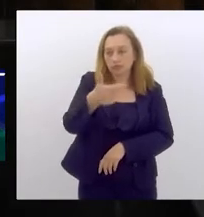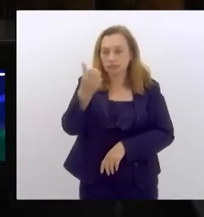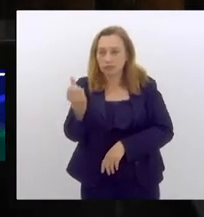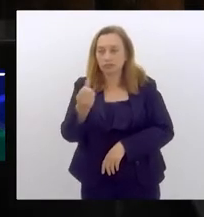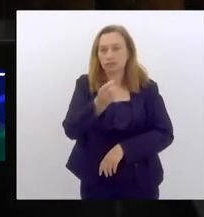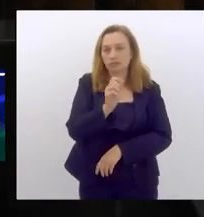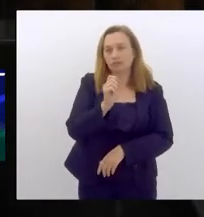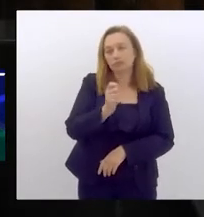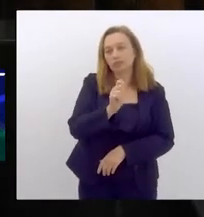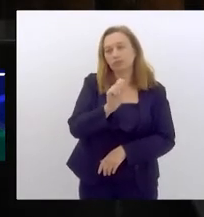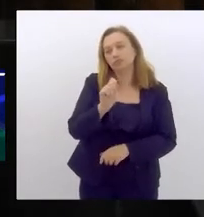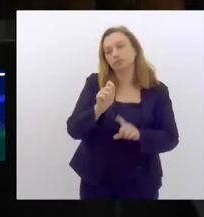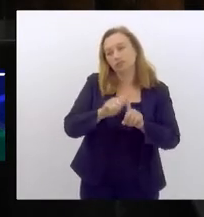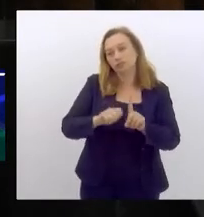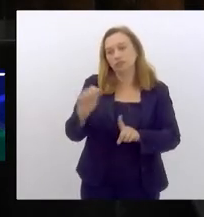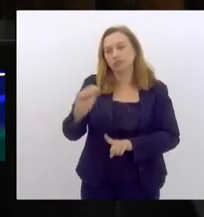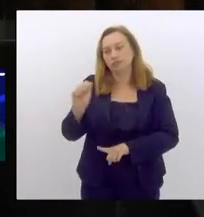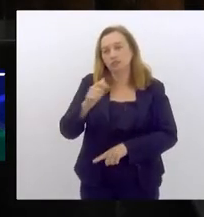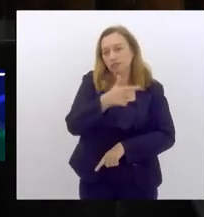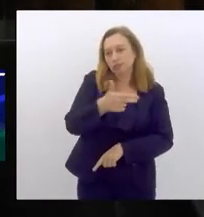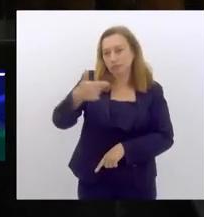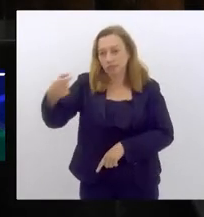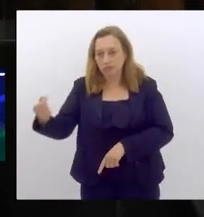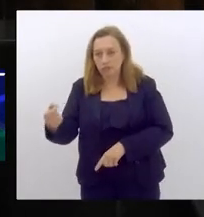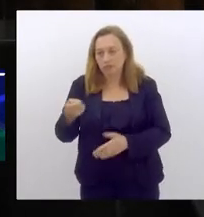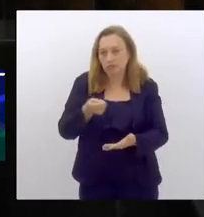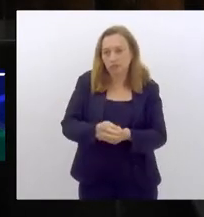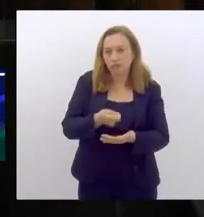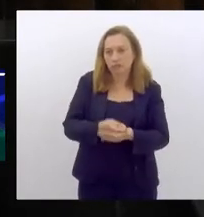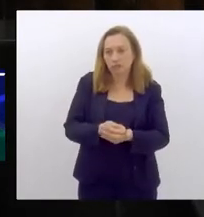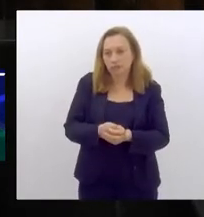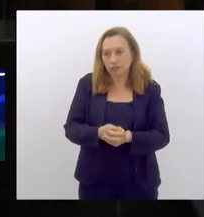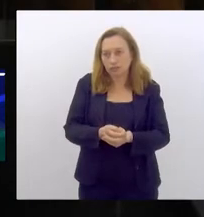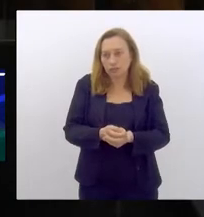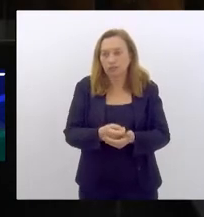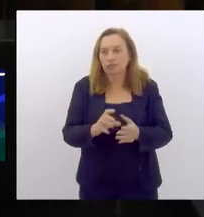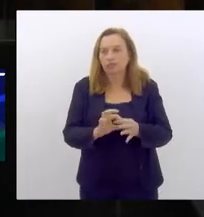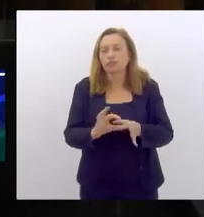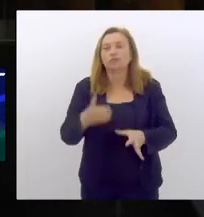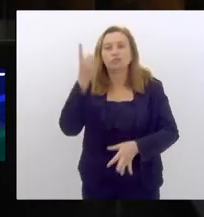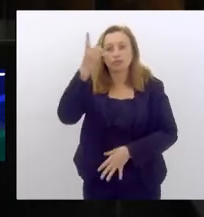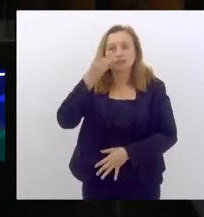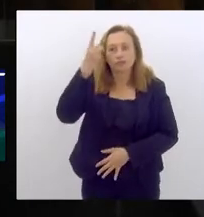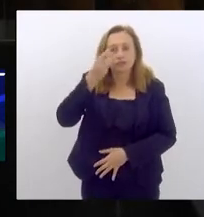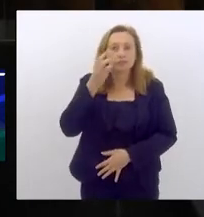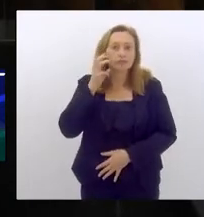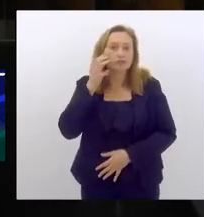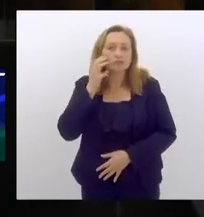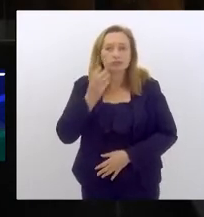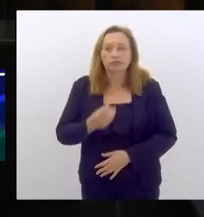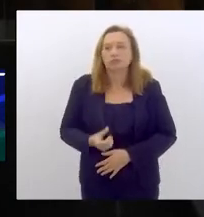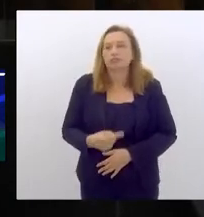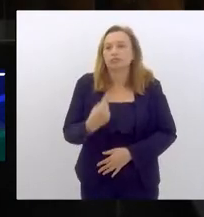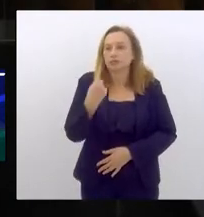agosto de 2020, com vigência programada, deputado Valdec Carneiro,